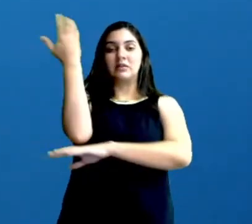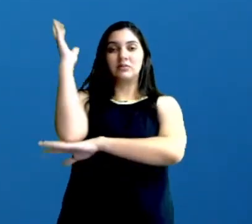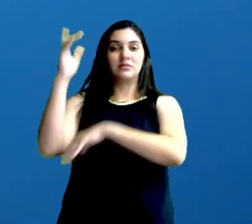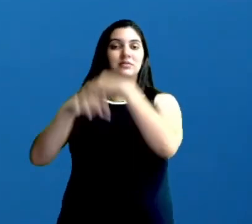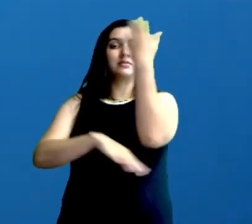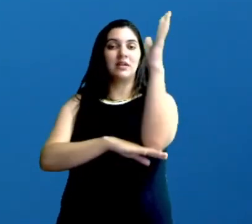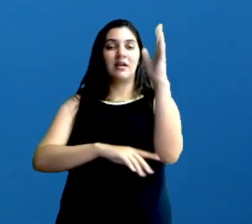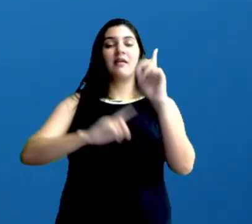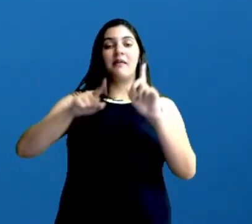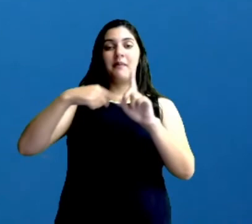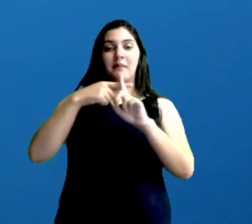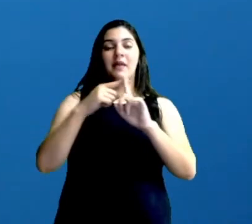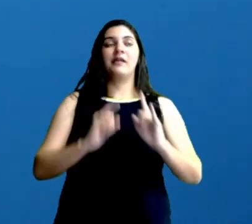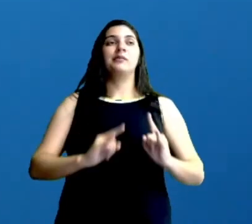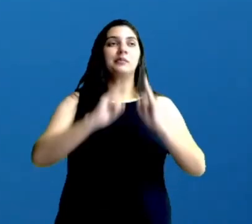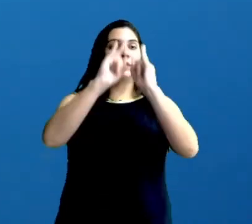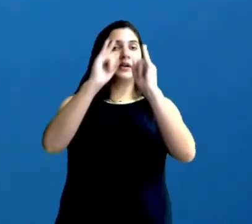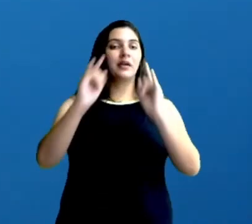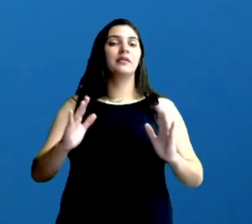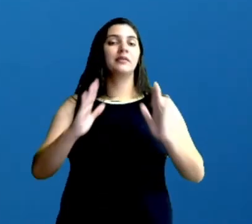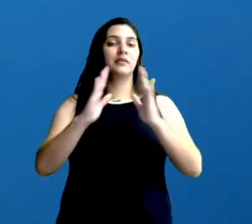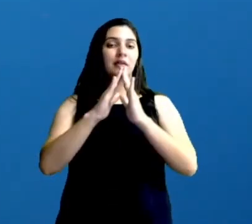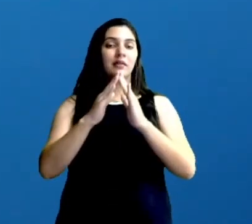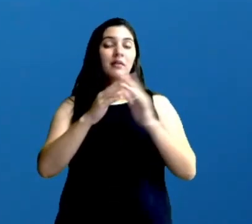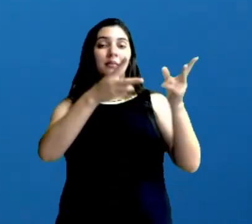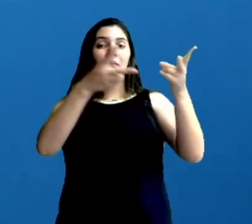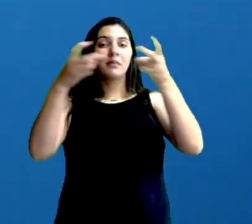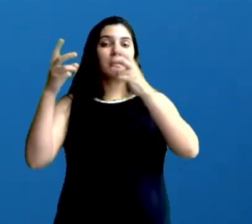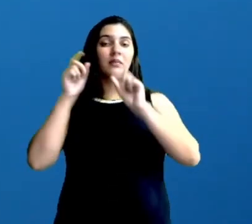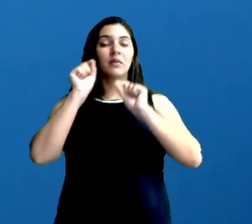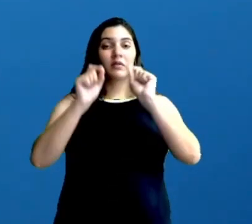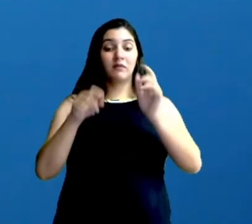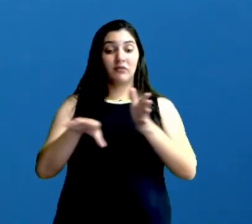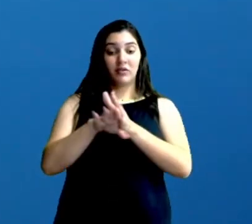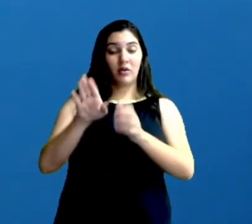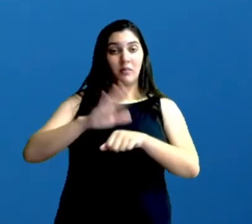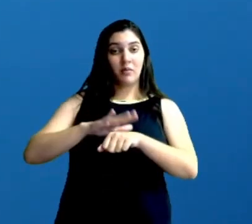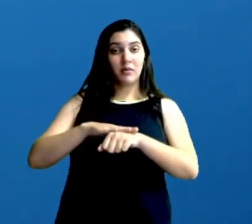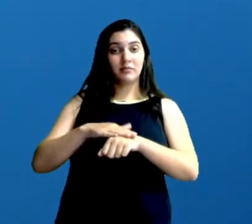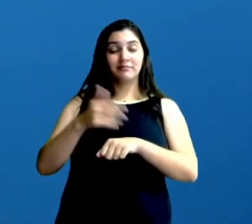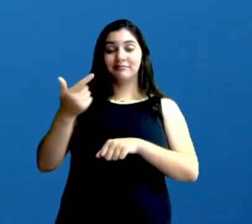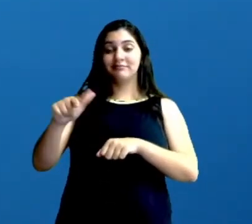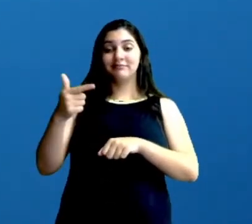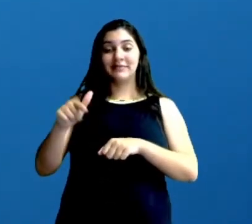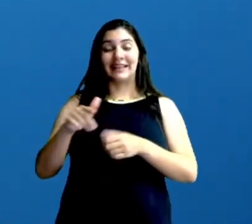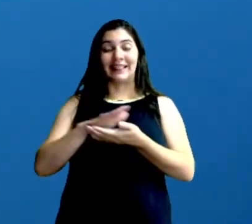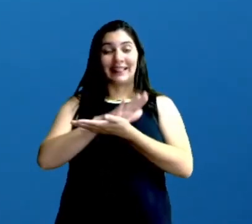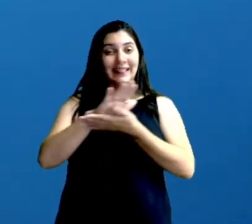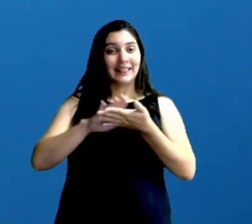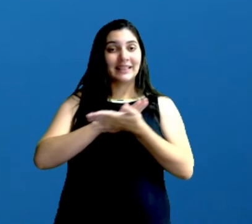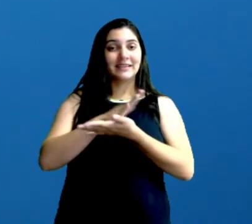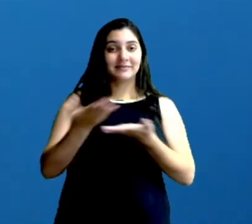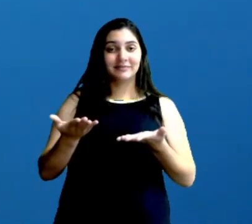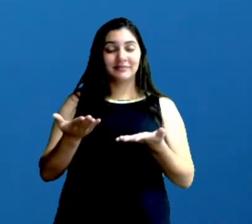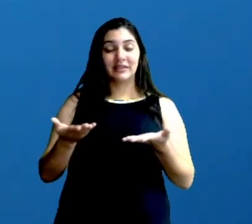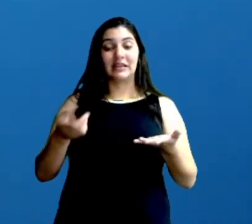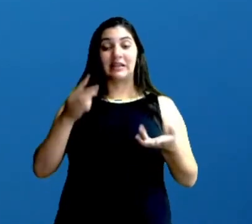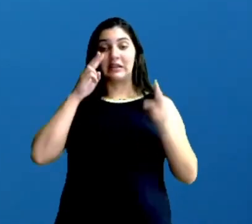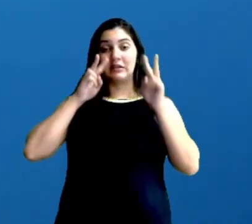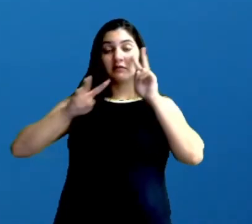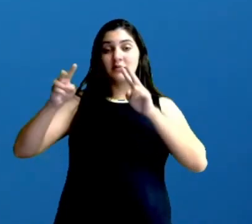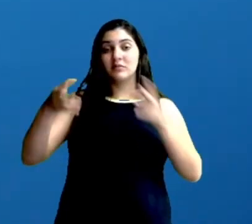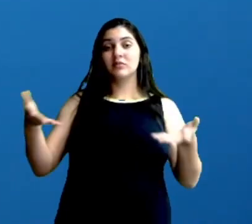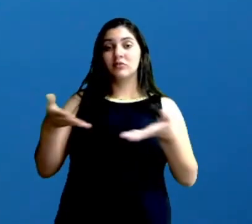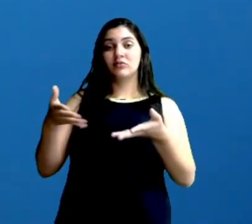menos árvores e mais prédios. E a gente vai percebendo que vai chegar um momento que a gente não vai ter mais nada disso do que a gente vê hoje, né? Vai ser uma